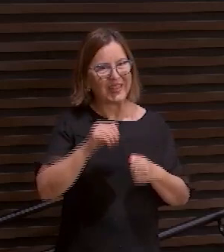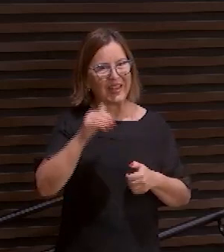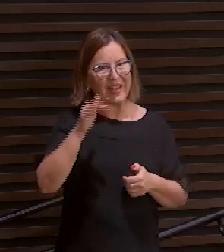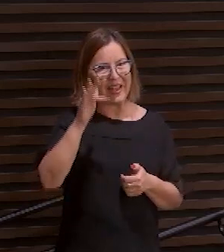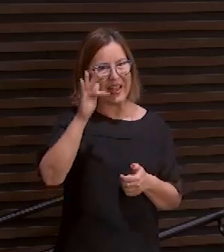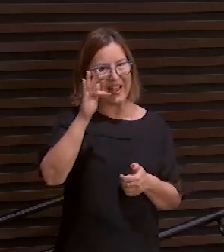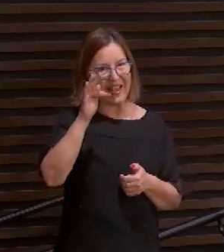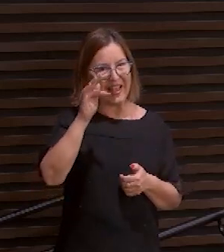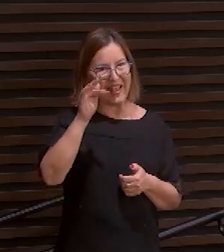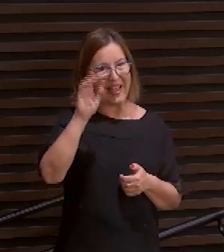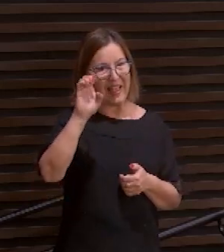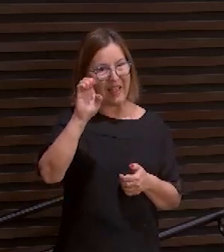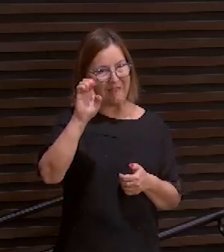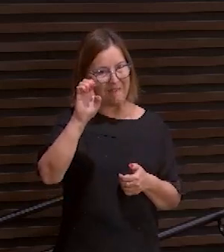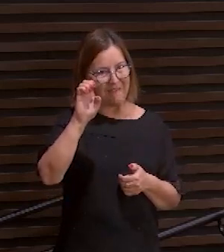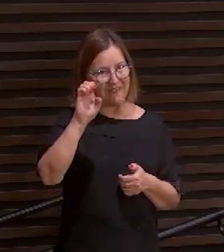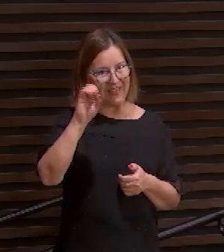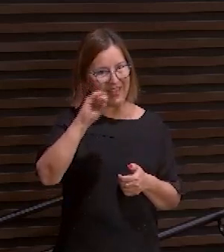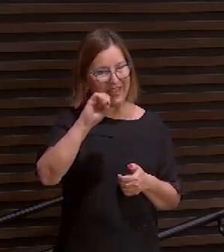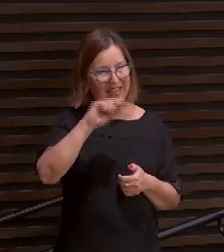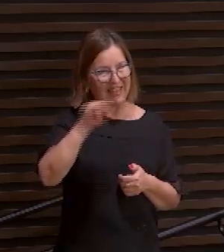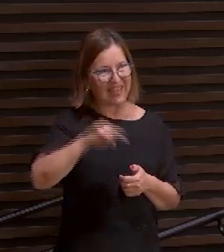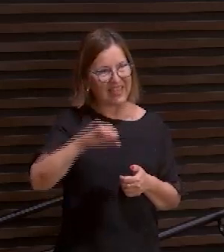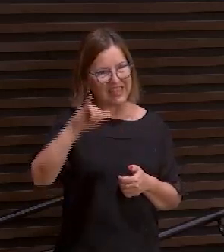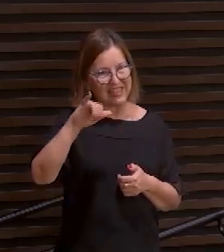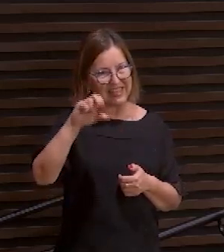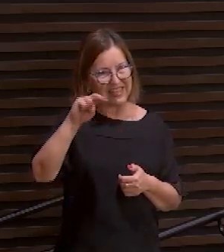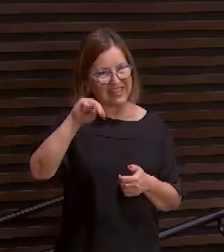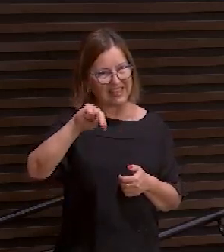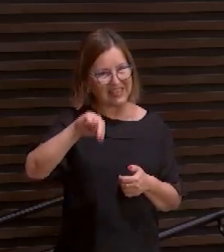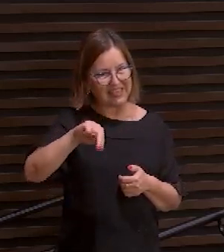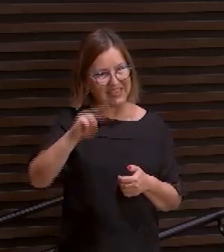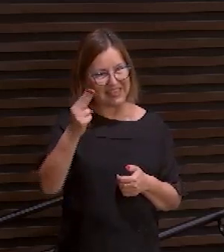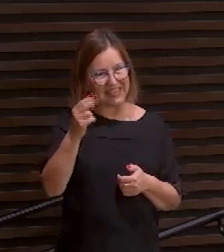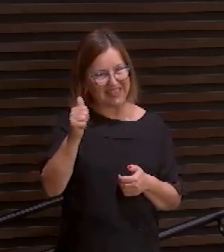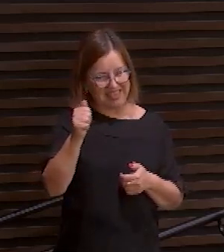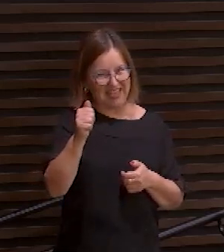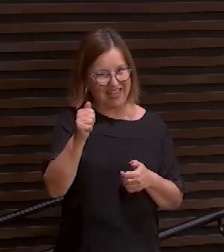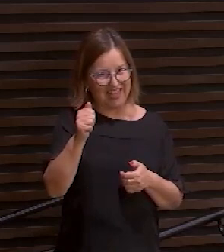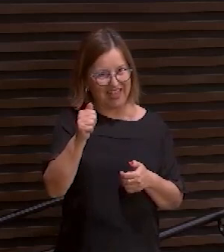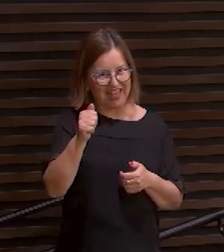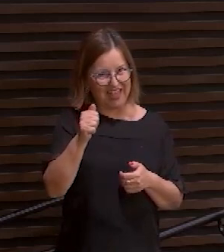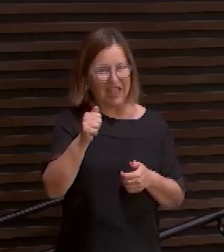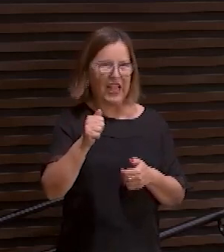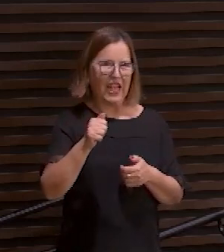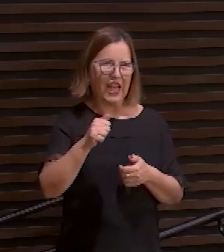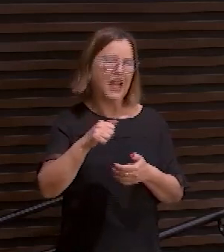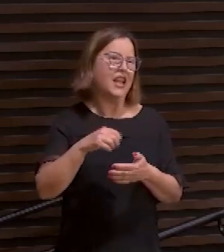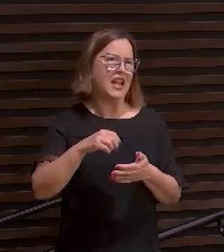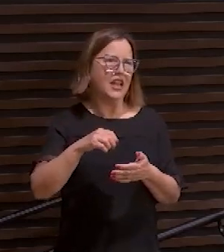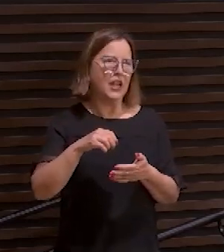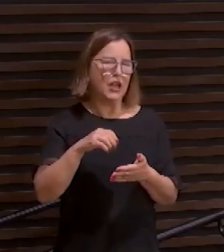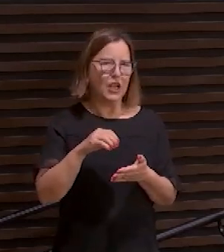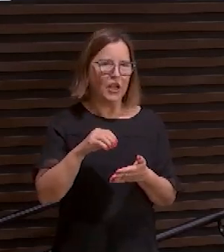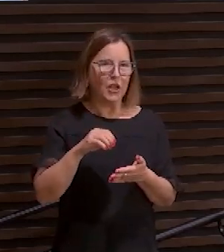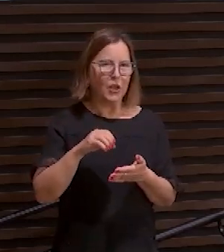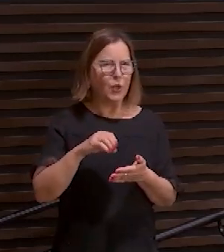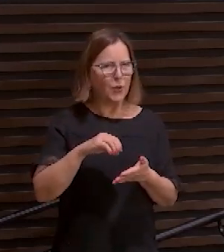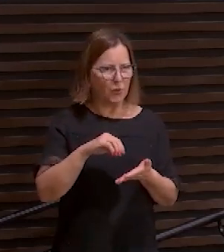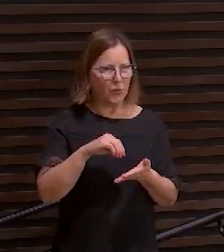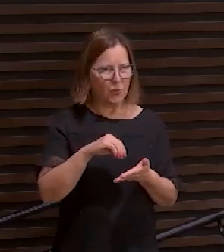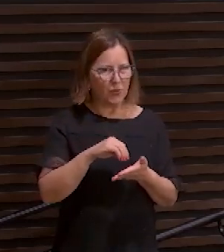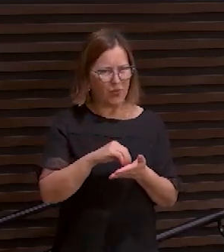ter fezona também, e vai ficar enfesado, mas isso não é fé. Isso